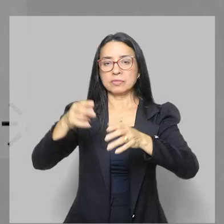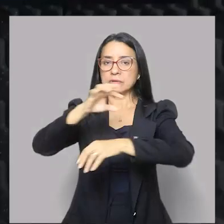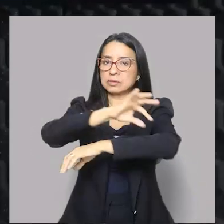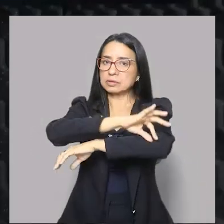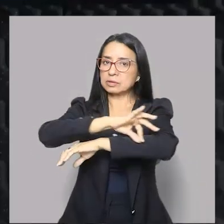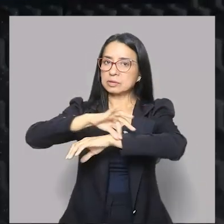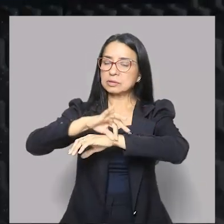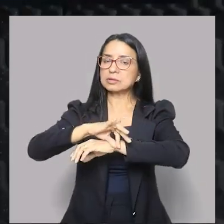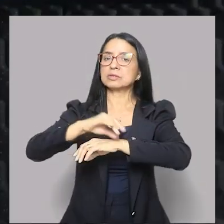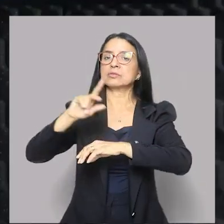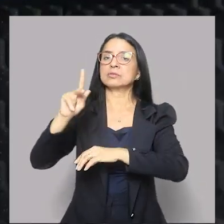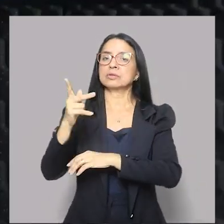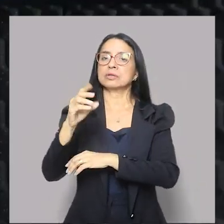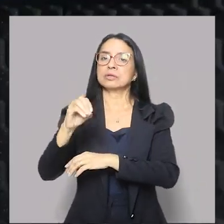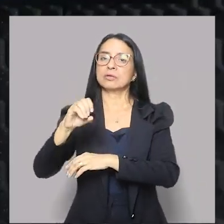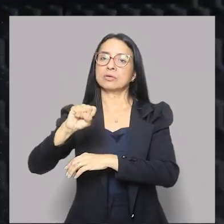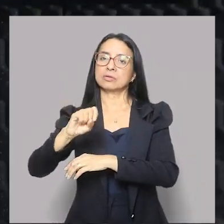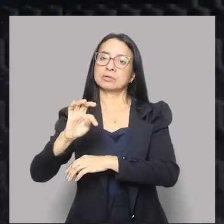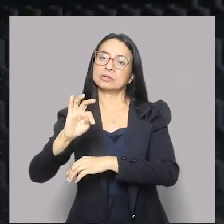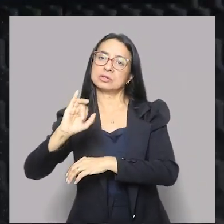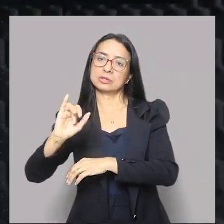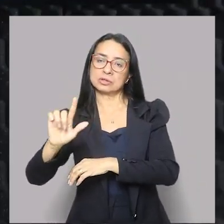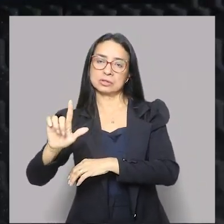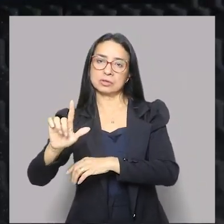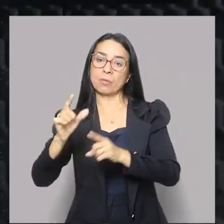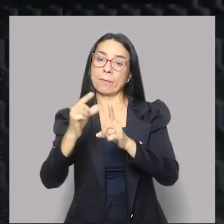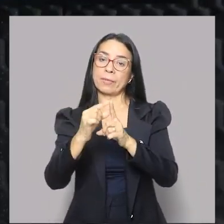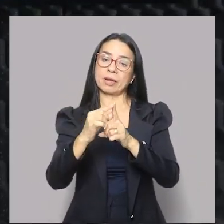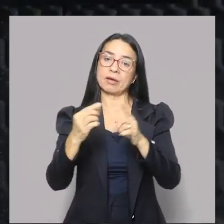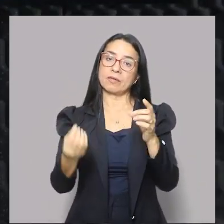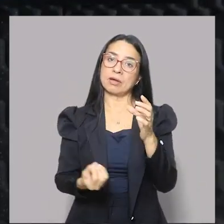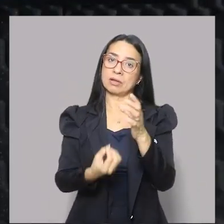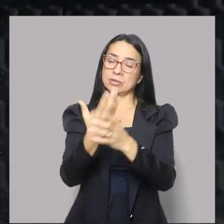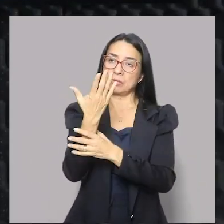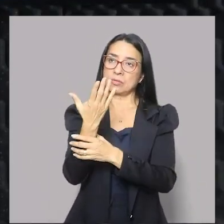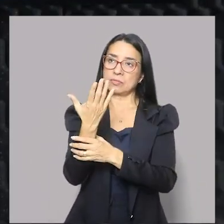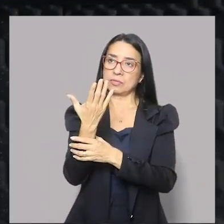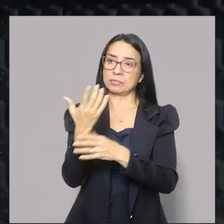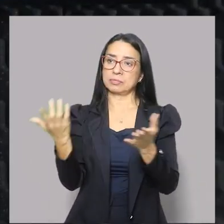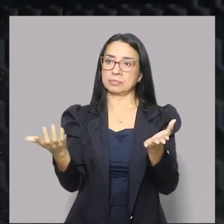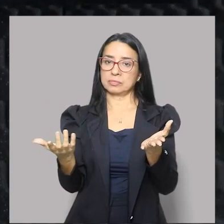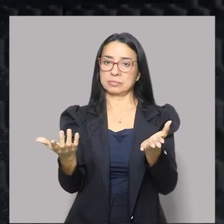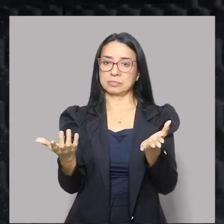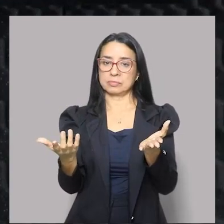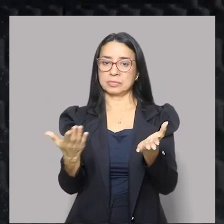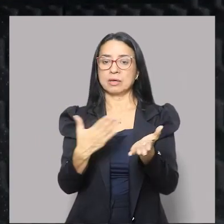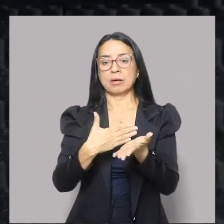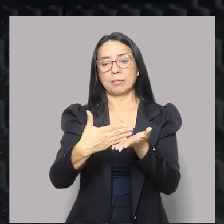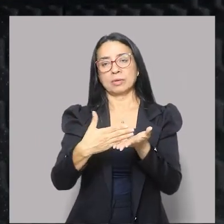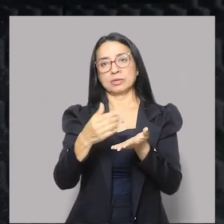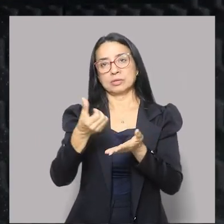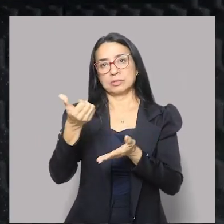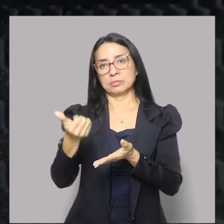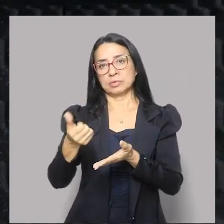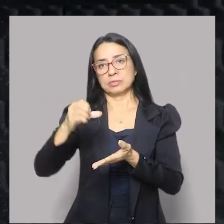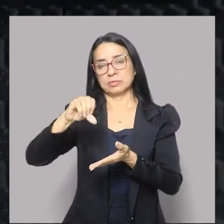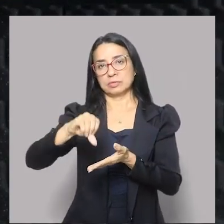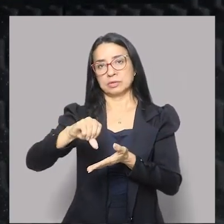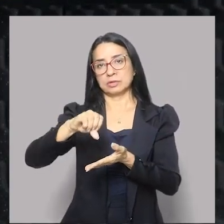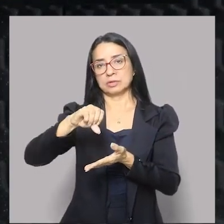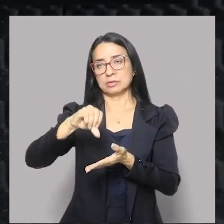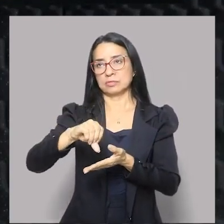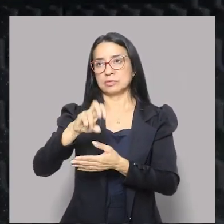esse termo de arquitetura hostil é um termo novo, né? Na verdade, foi a partir de 1995 que se